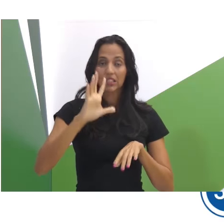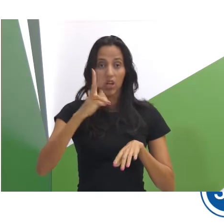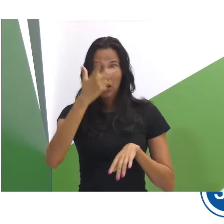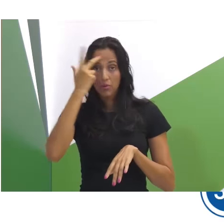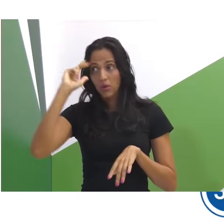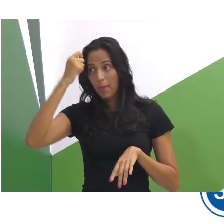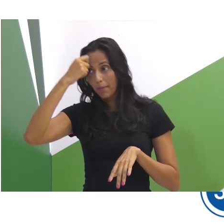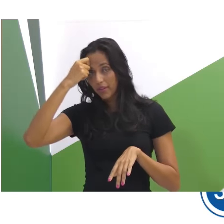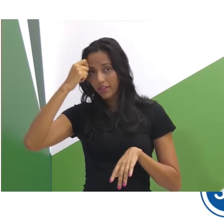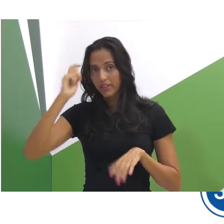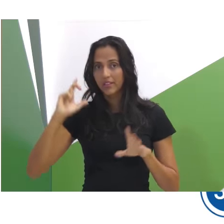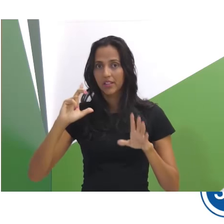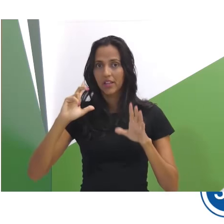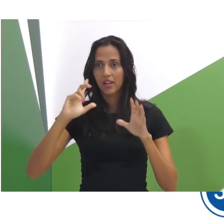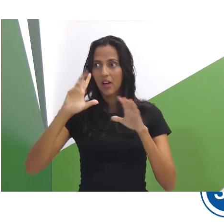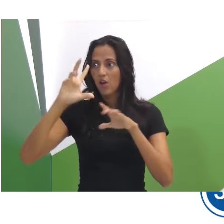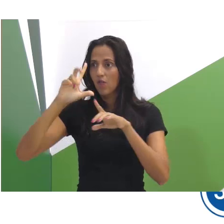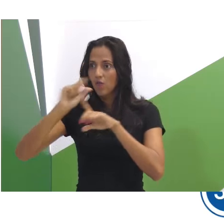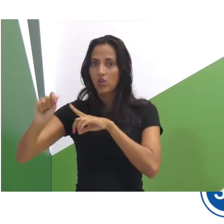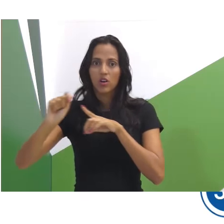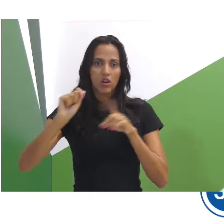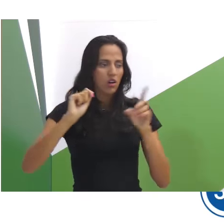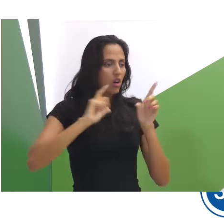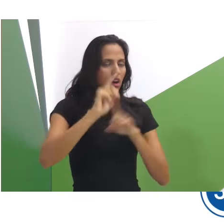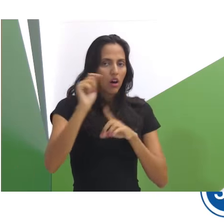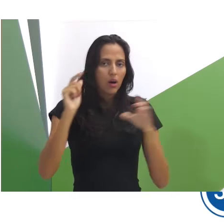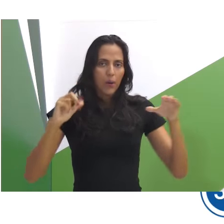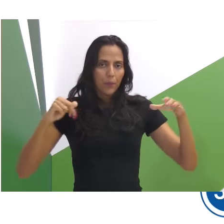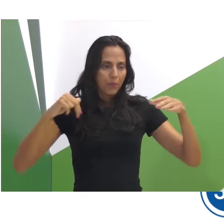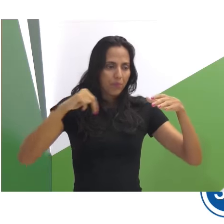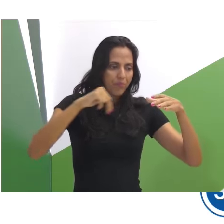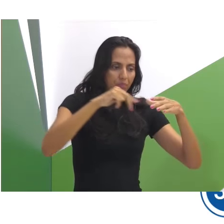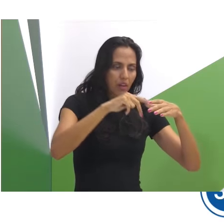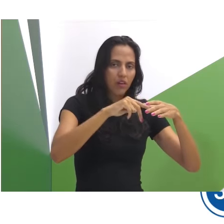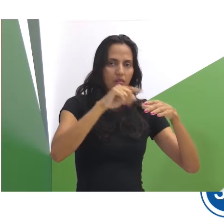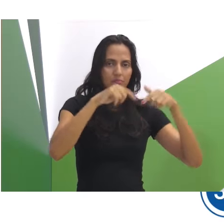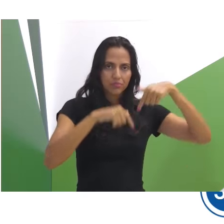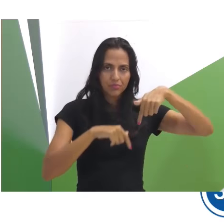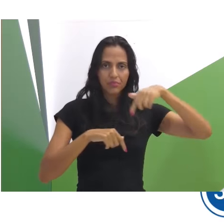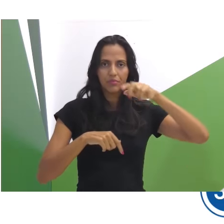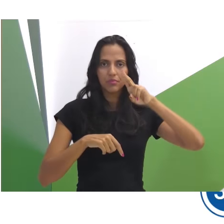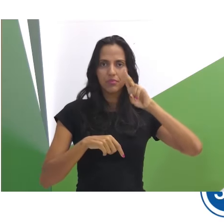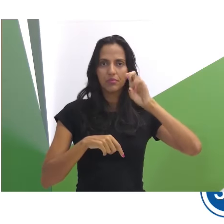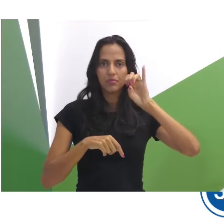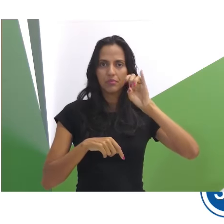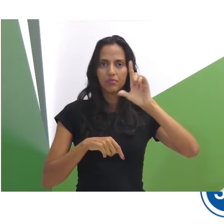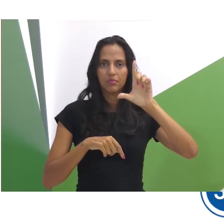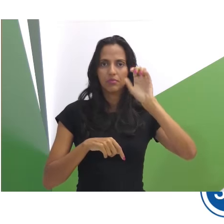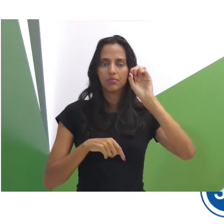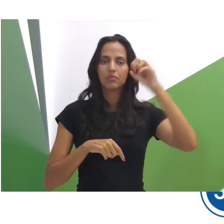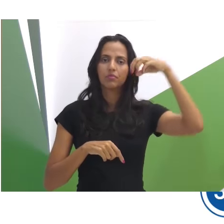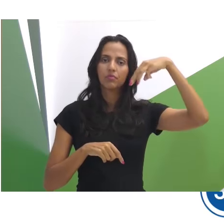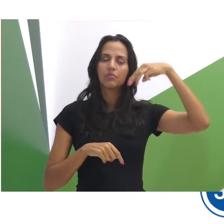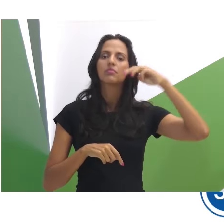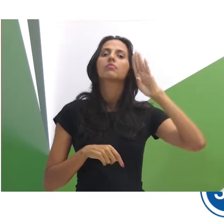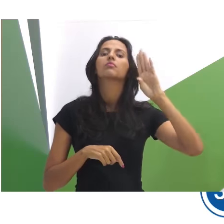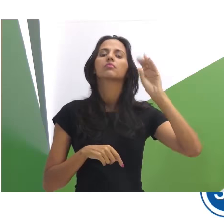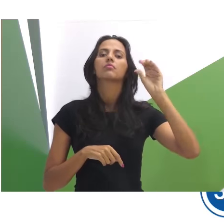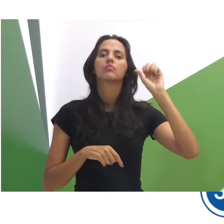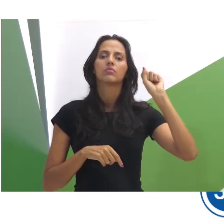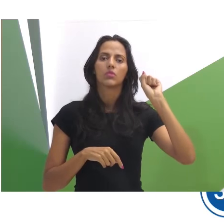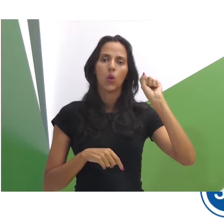mais famoso desses quilombos foi o dos Palmares, localizado na Serra da Barriga, em Pernambuco. E